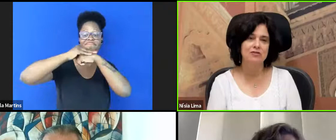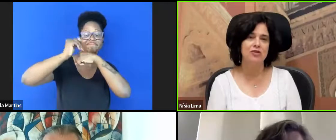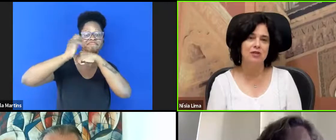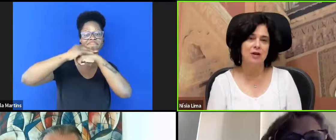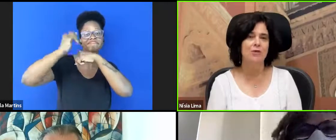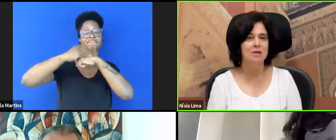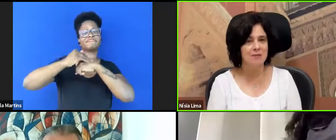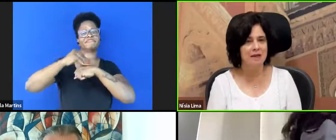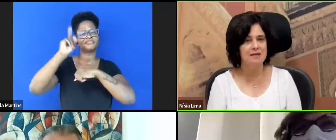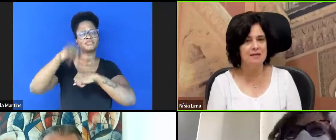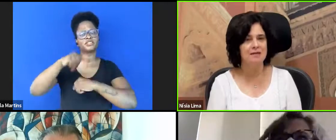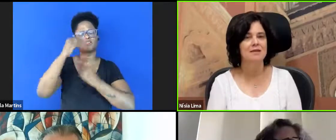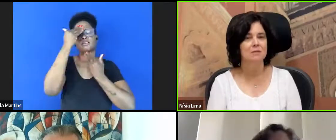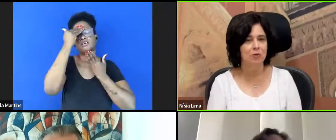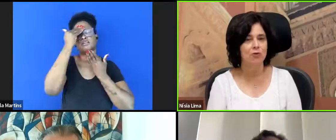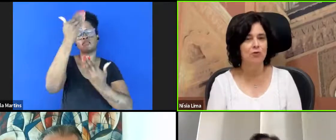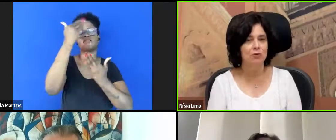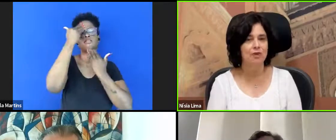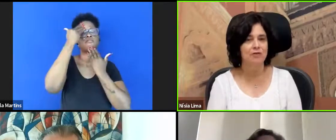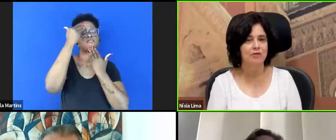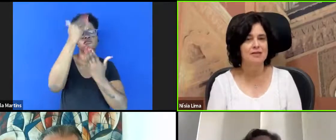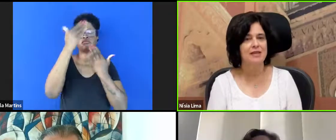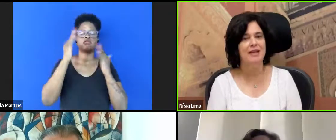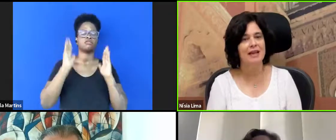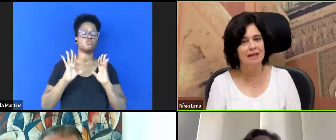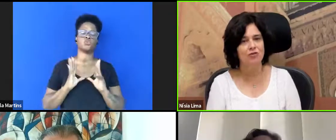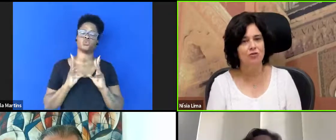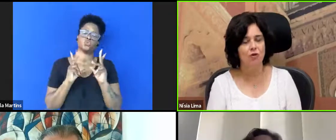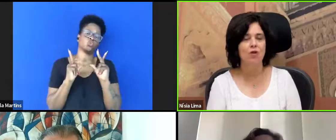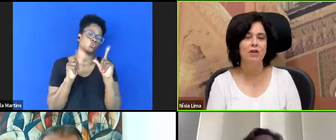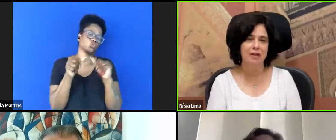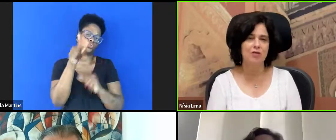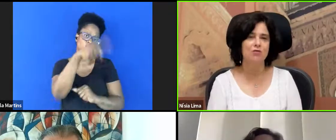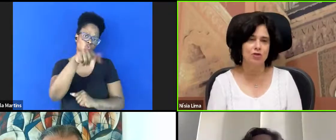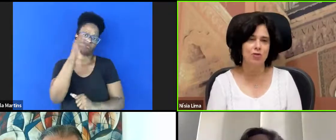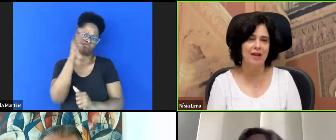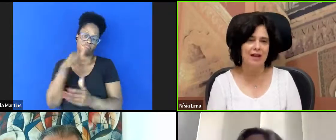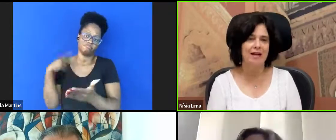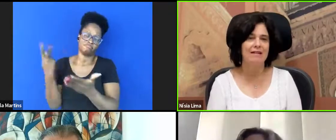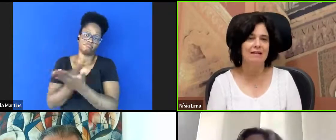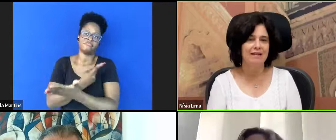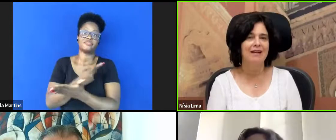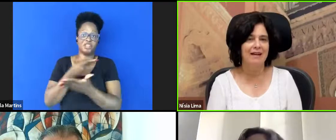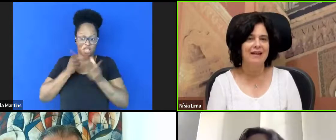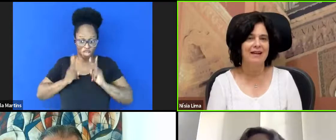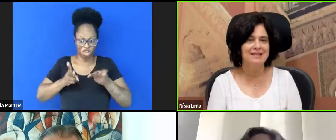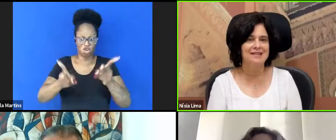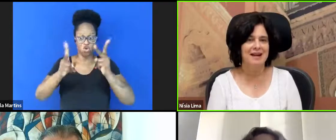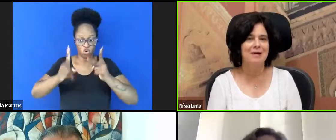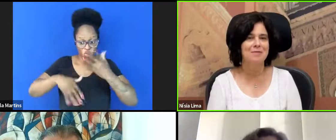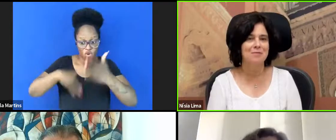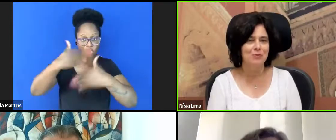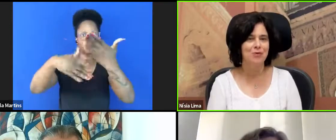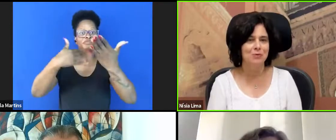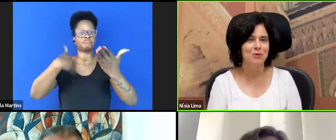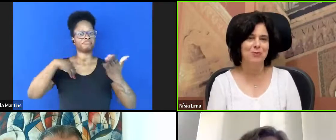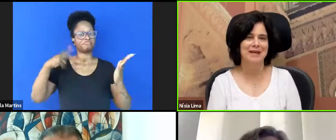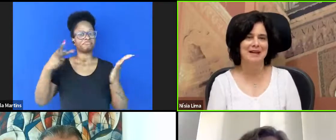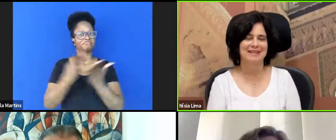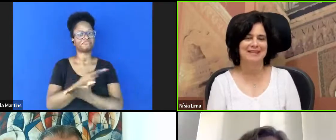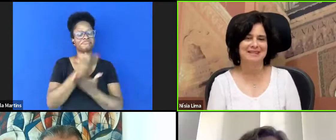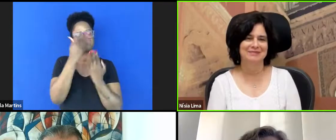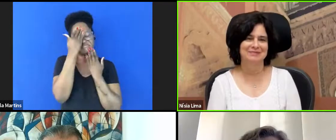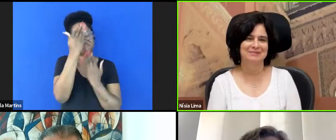uma gratidão imensa por tudo que você realizou e continuará a realizar. Muito,